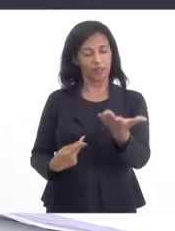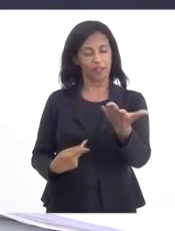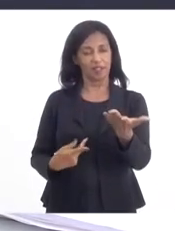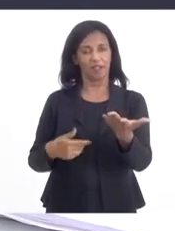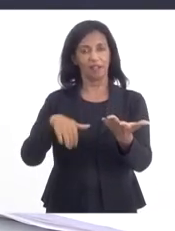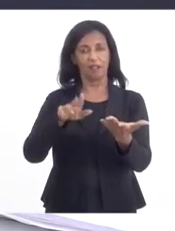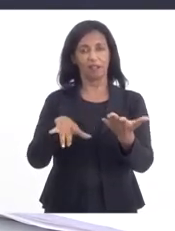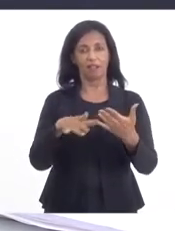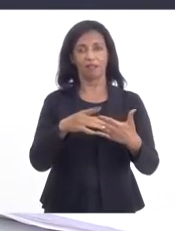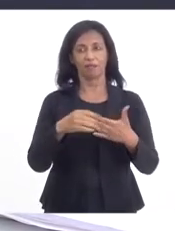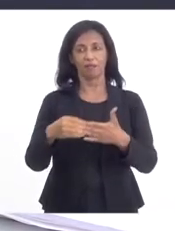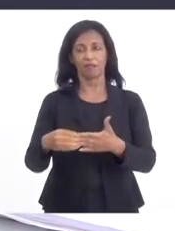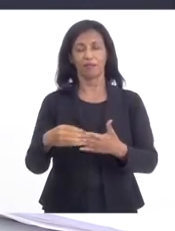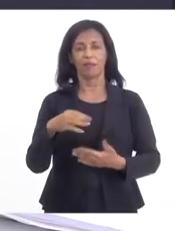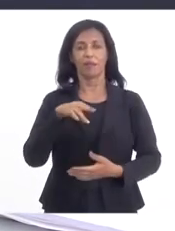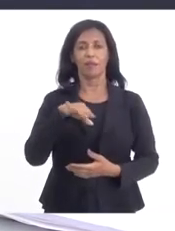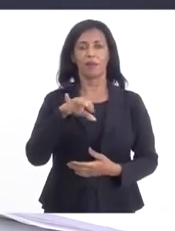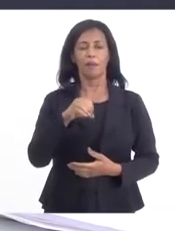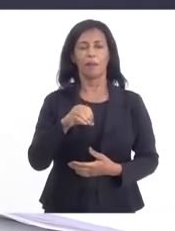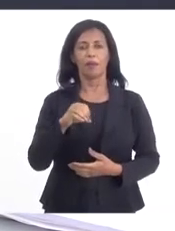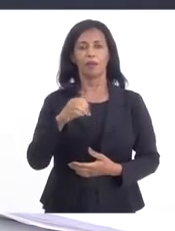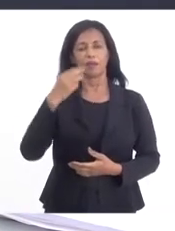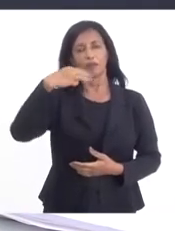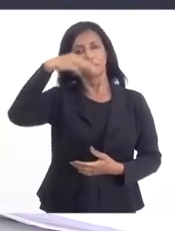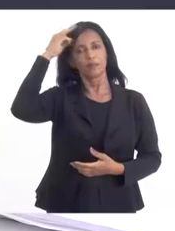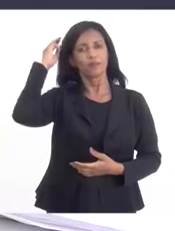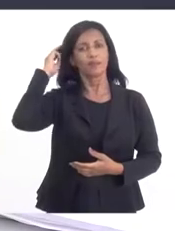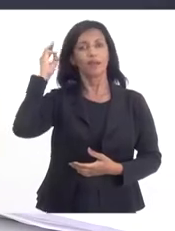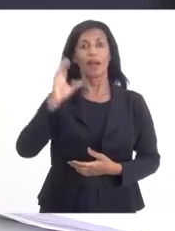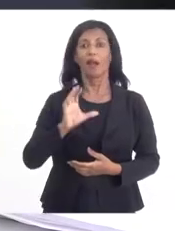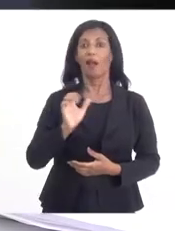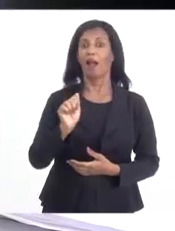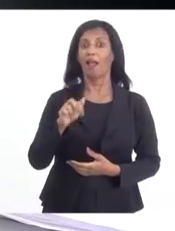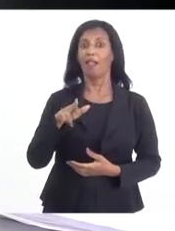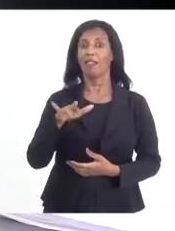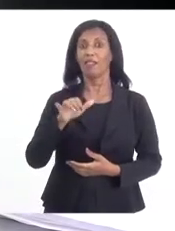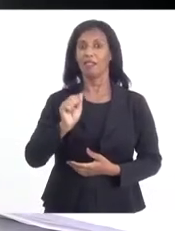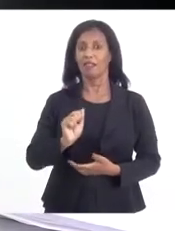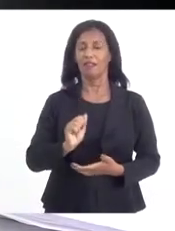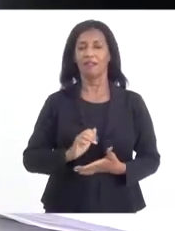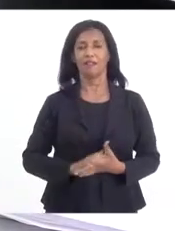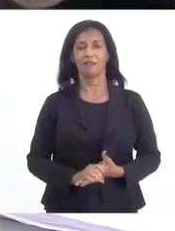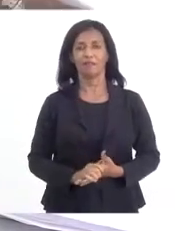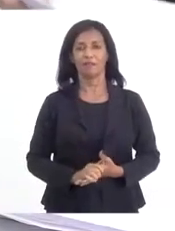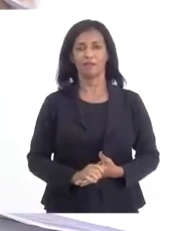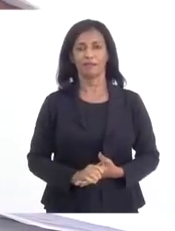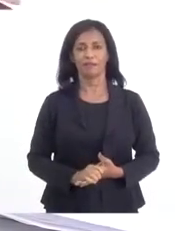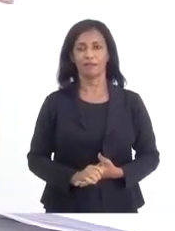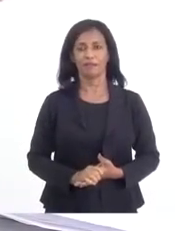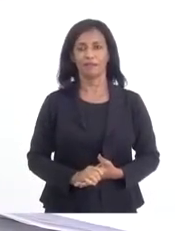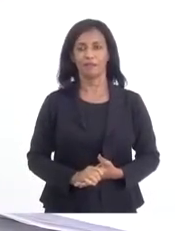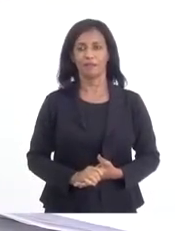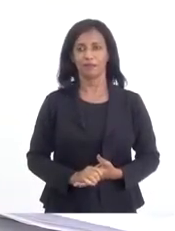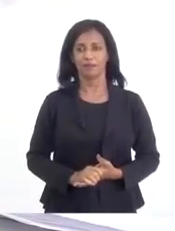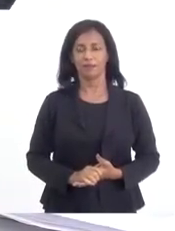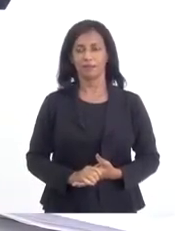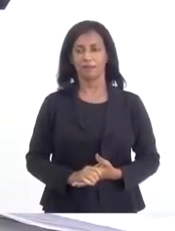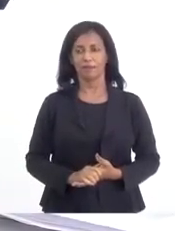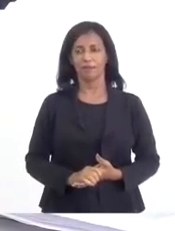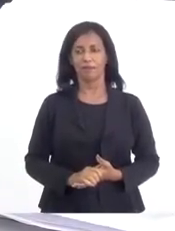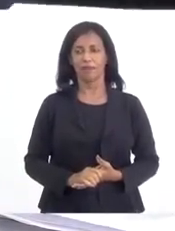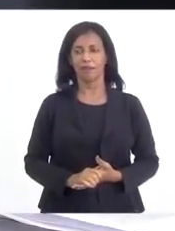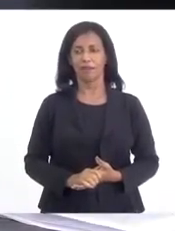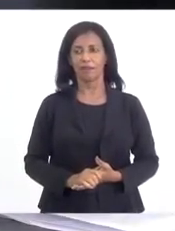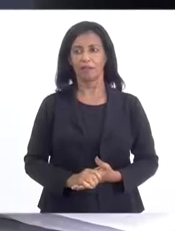de direito, deputado Márcio Pacheco. Márcio Canella. Márcio Pacheco. Obrigado. Márcio Obrigado. Pacheco está recolhido, está com